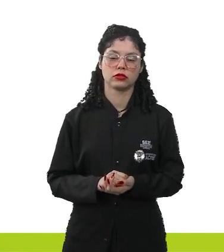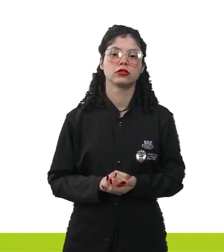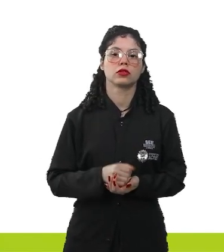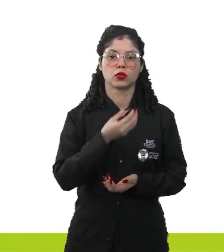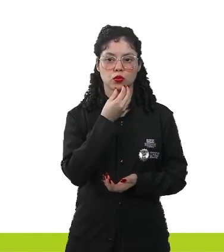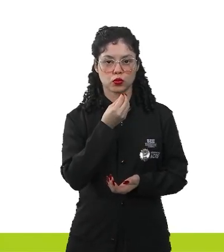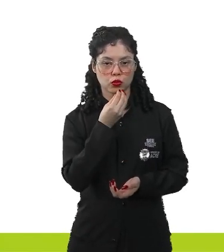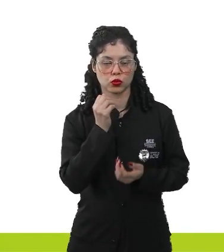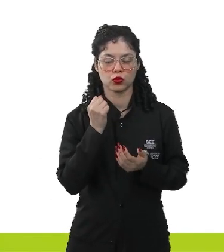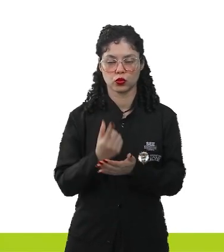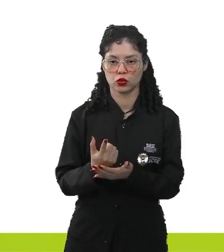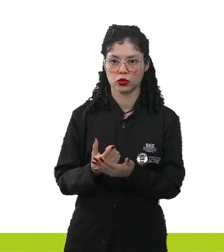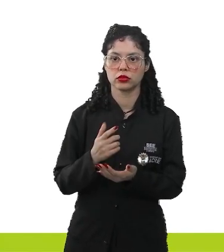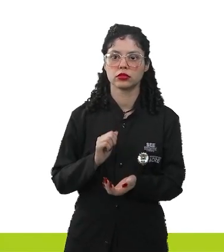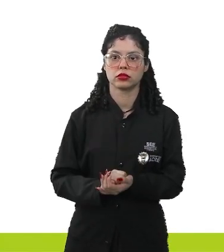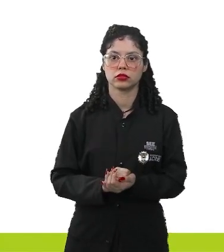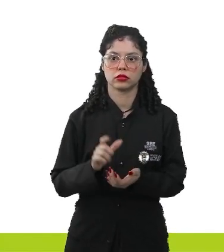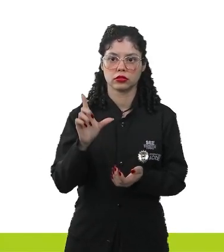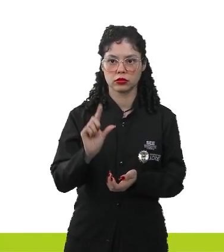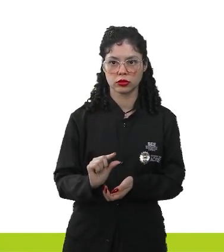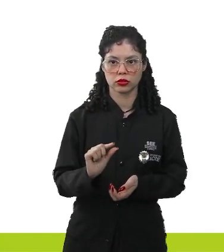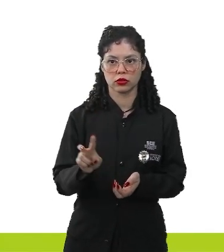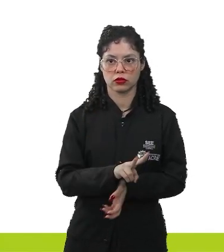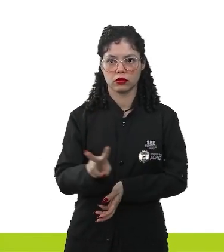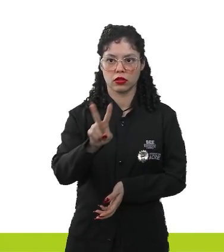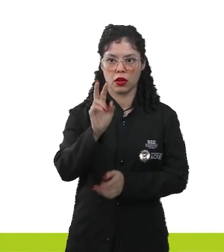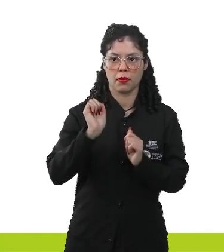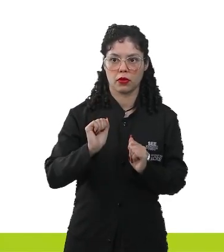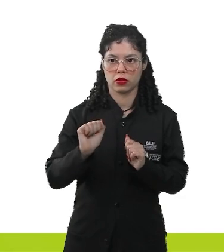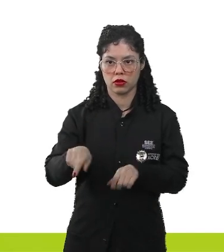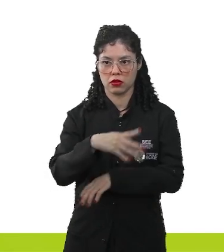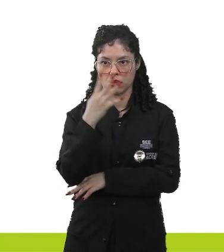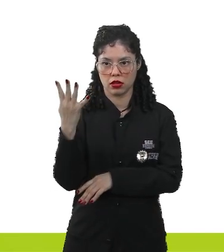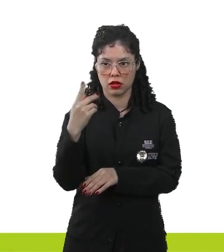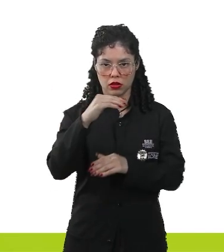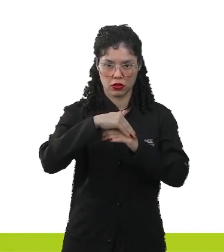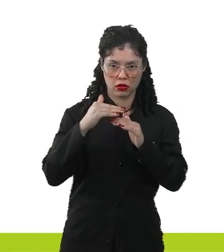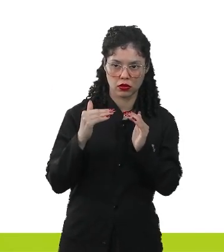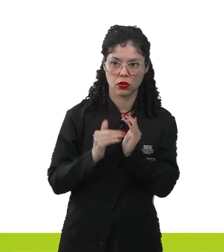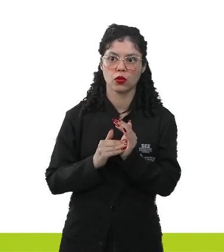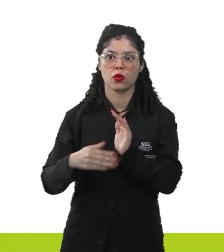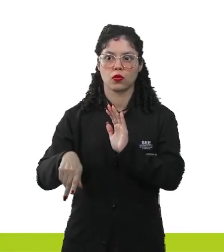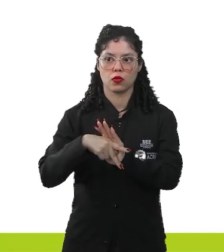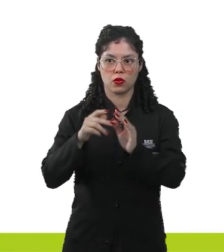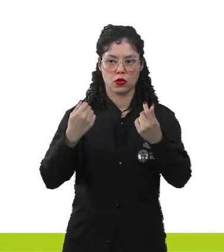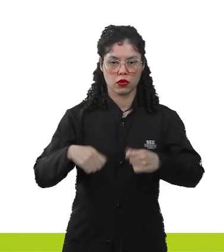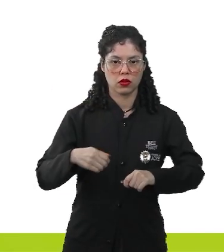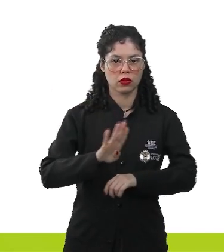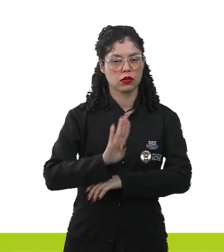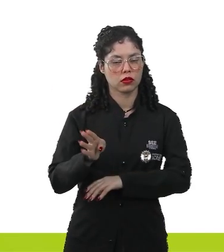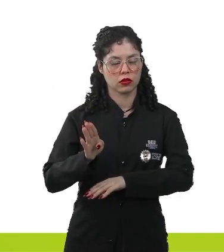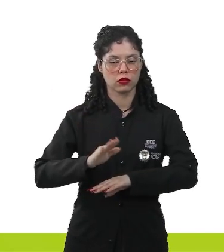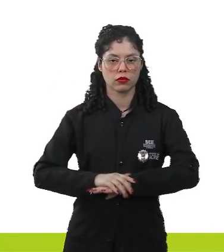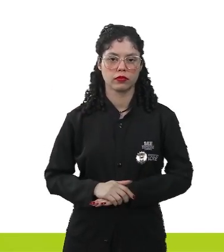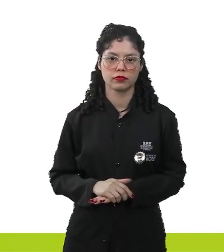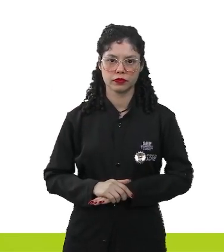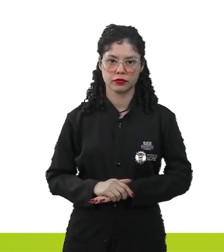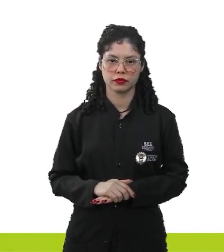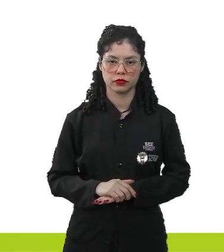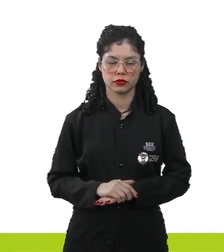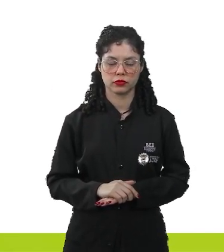fornecedor a dar um desconto à escola, de modo que seja possível comprar a quantidade total de papel